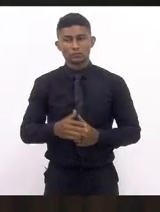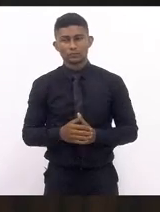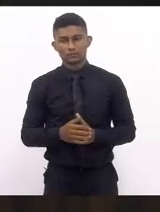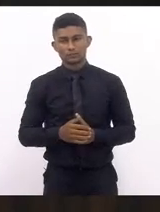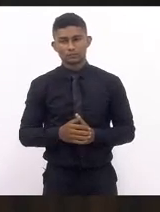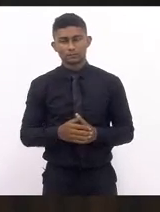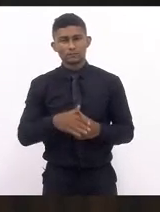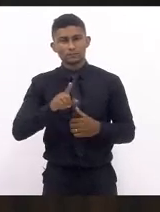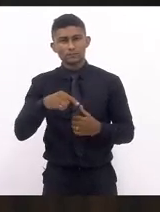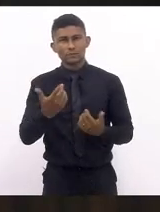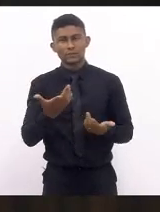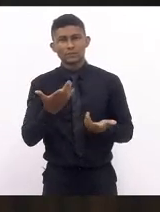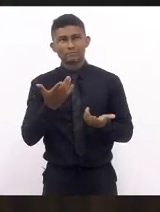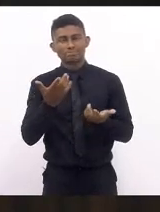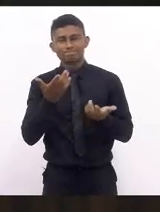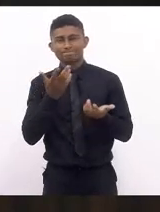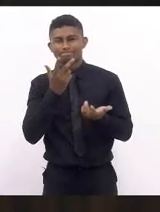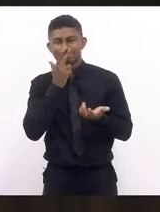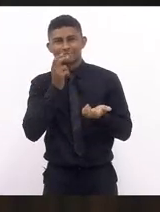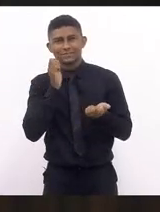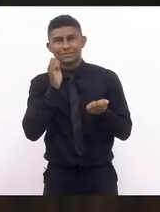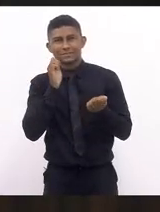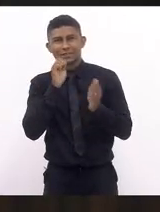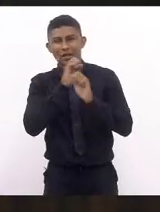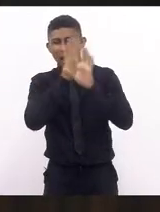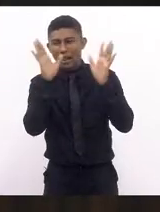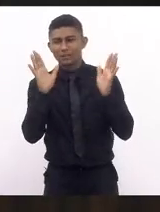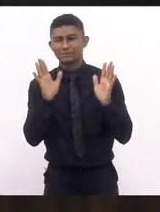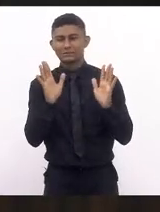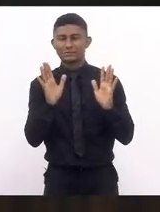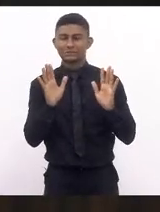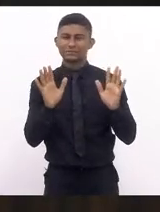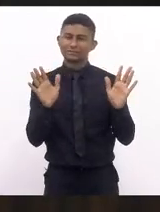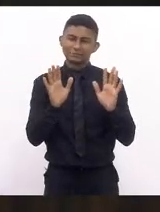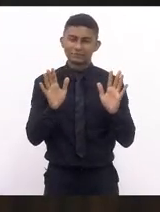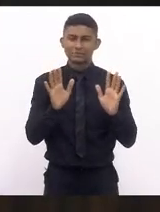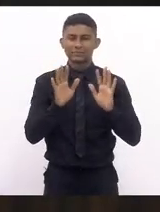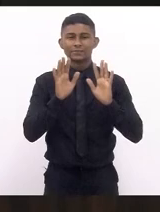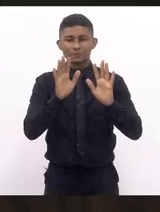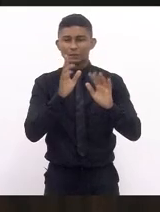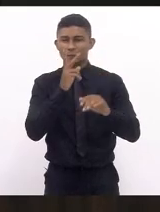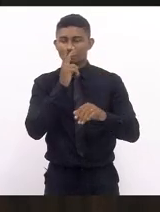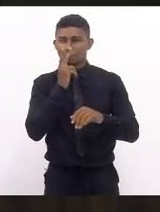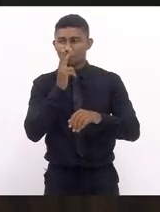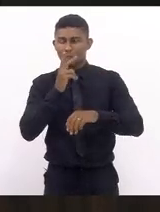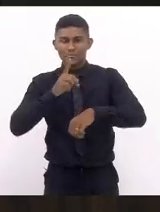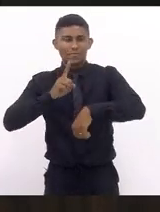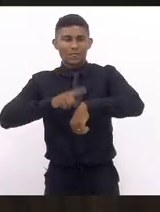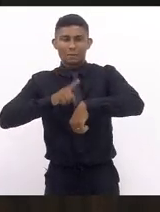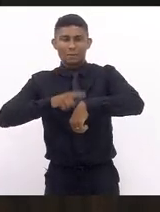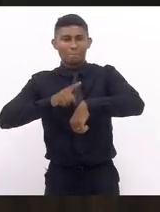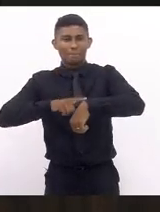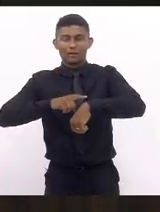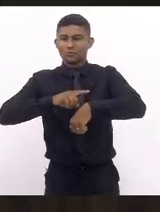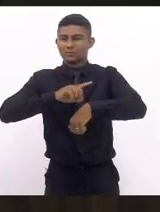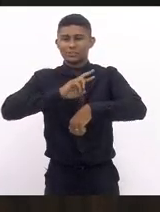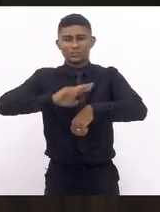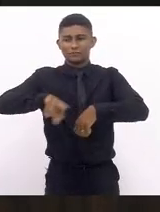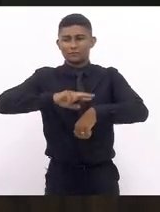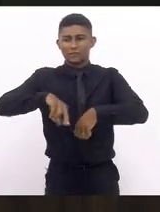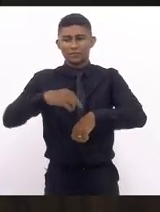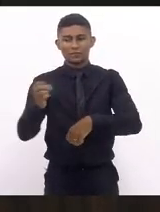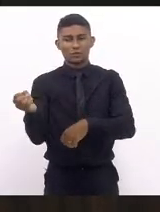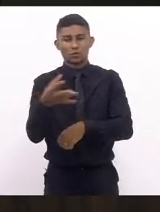e não mais transparência não o mastro debilidade mas processo um novo momento da do Parlamento do Estado do Rio de